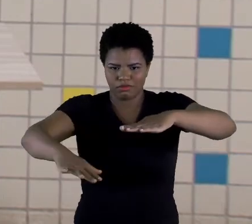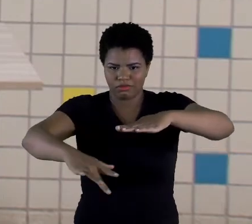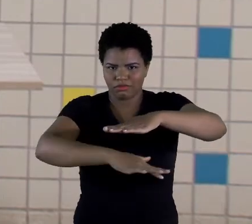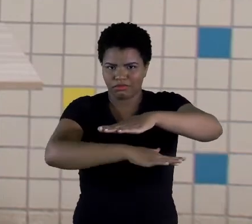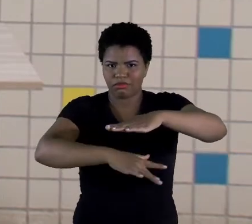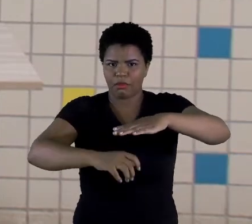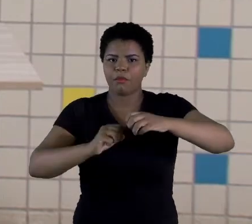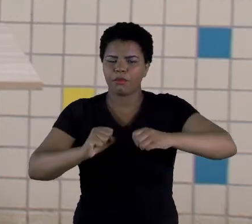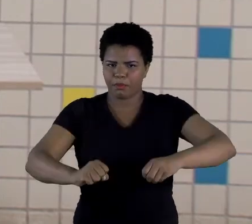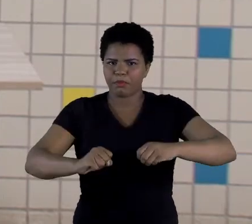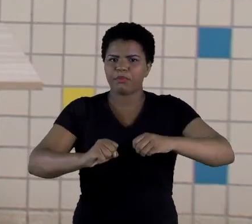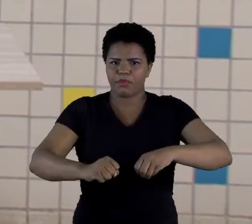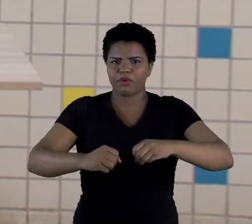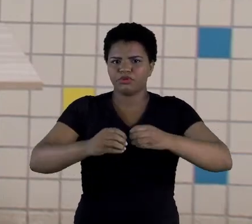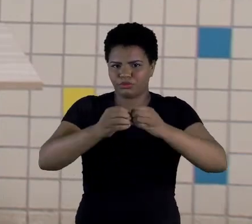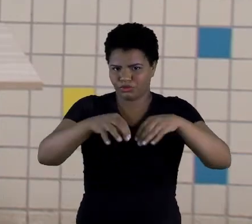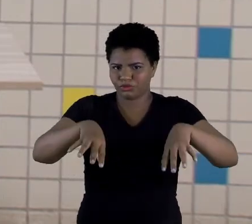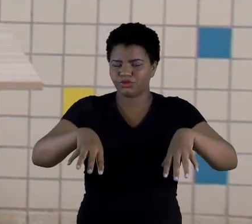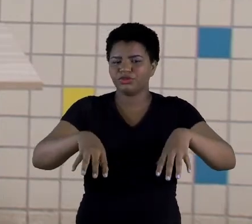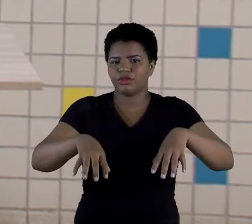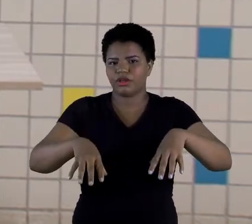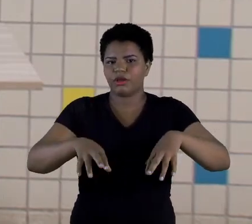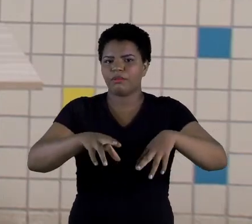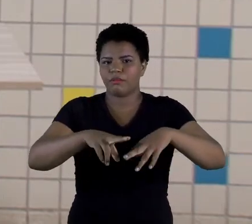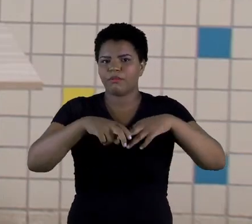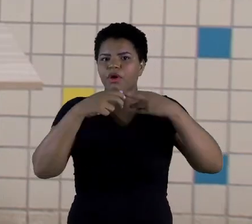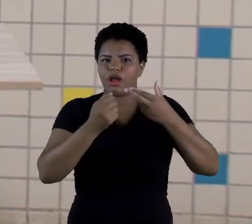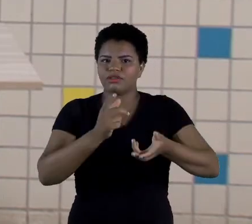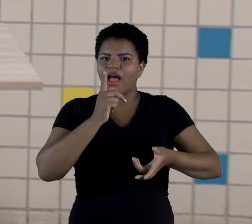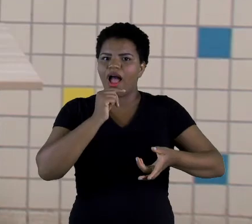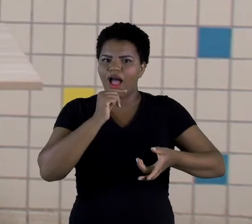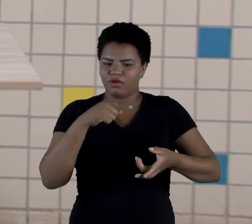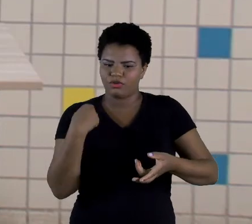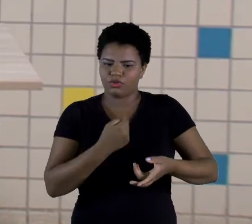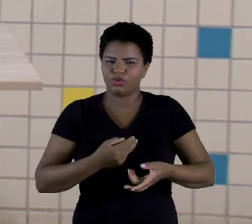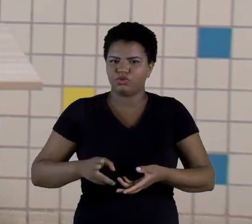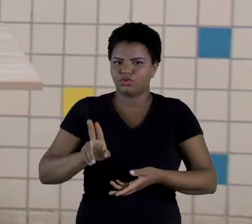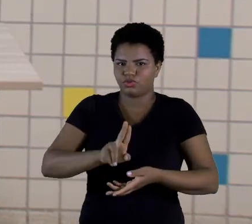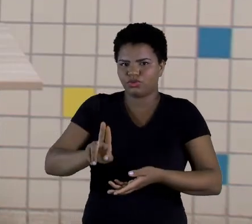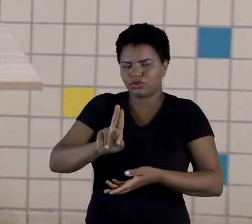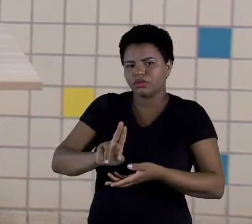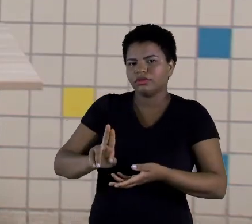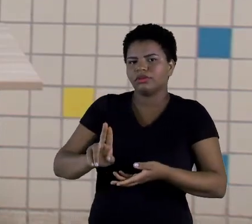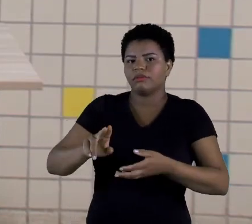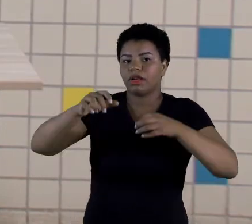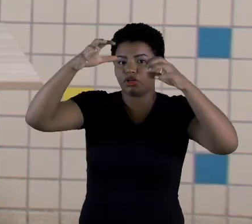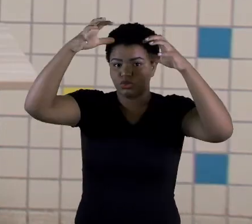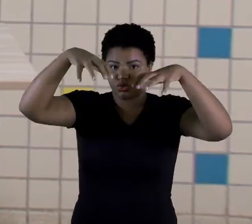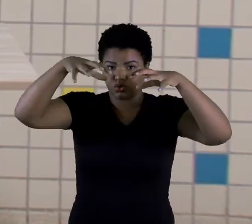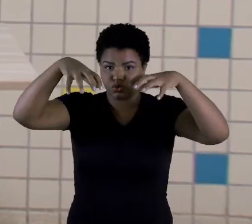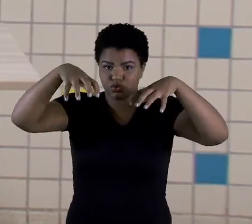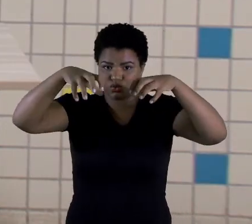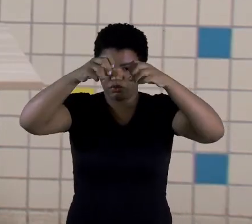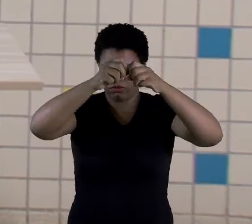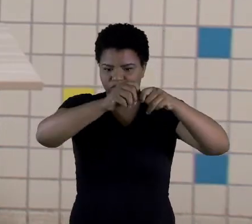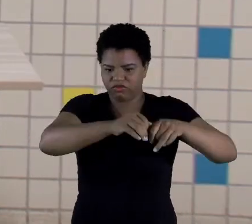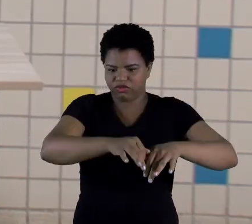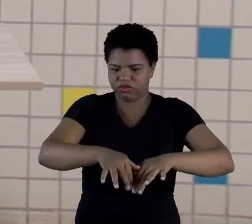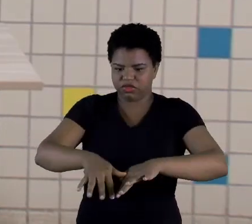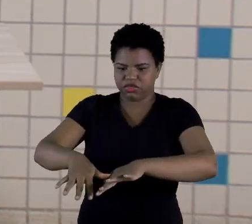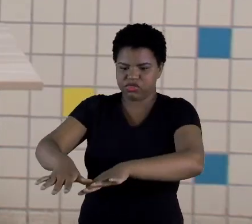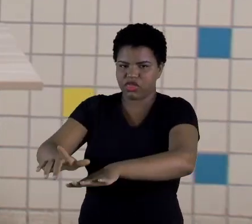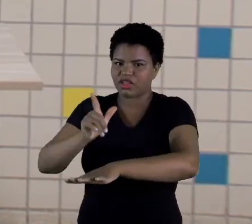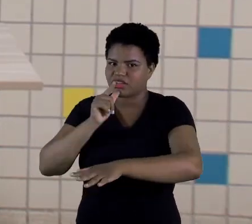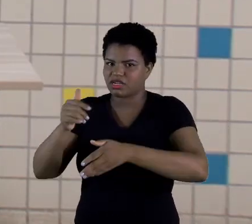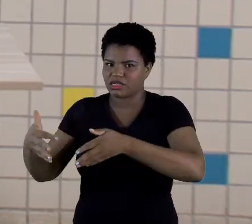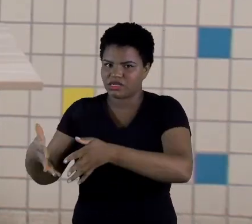mesmo? Chegando nas águas que nós vamos consumir, nossos rios. Quando a chuva vem, ela pode pegar todos esses lixos, jogar no rio. Igual